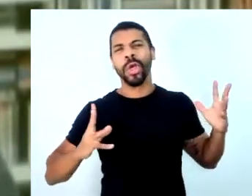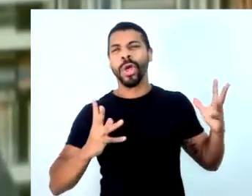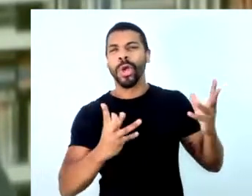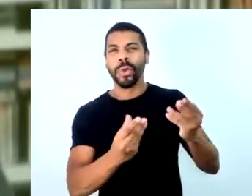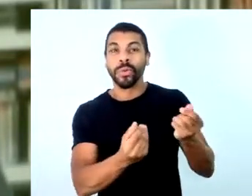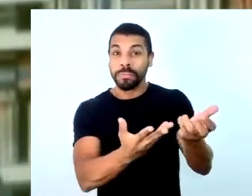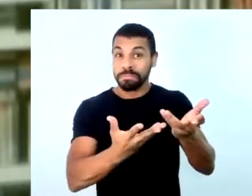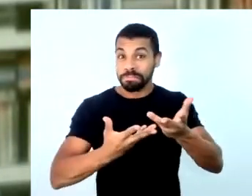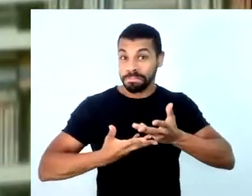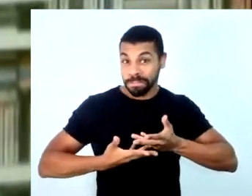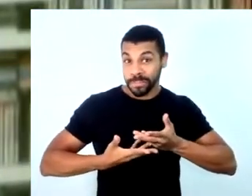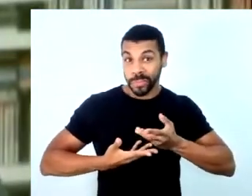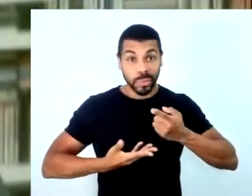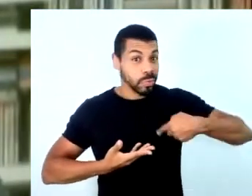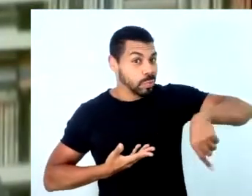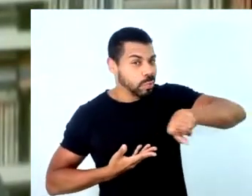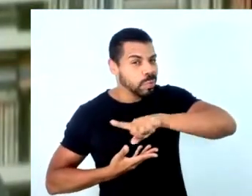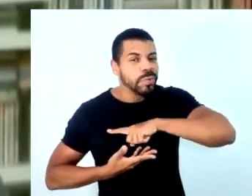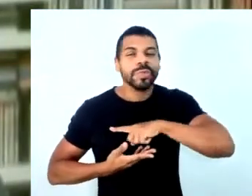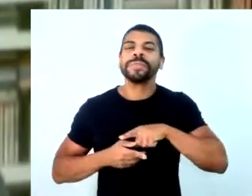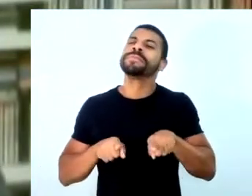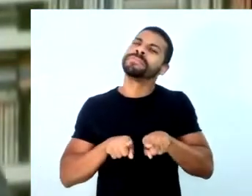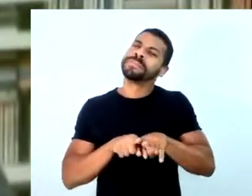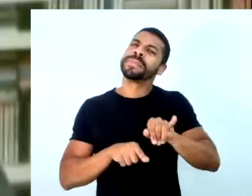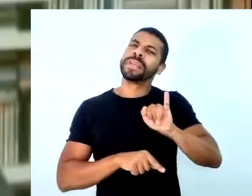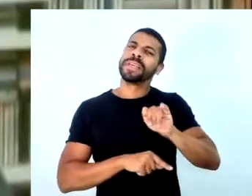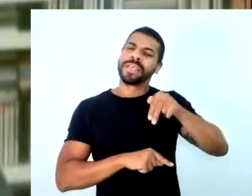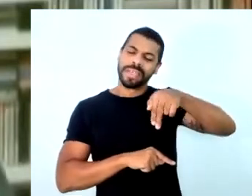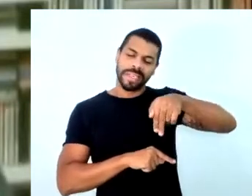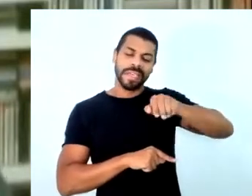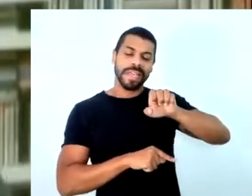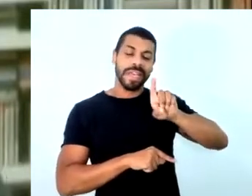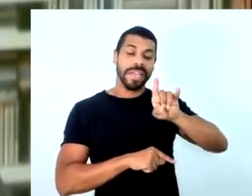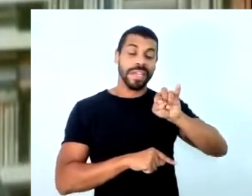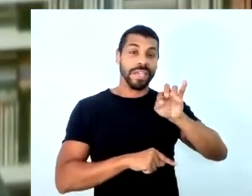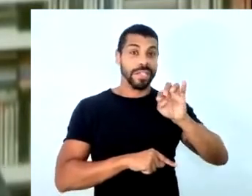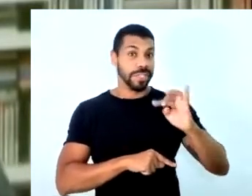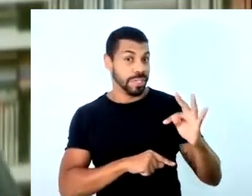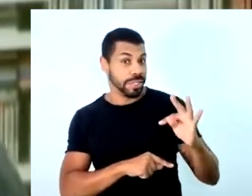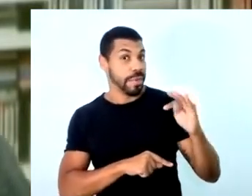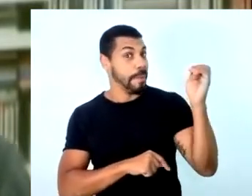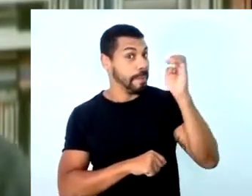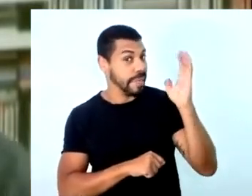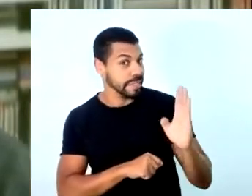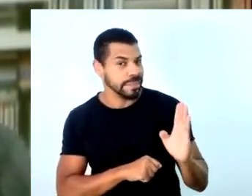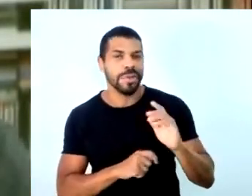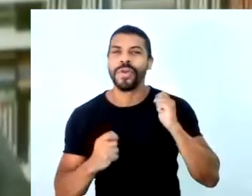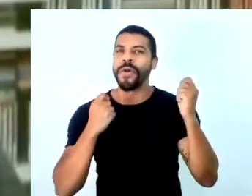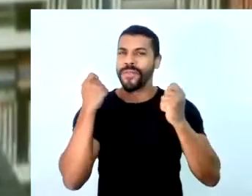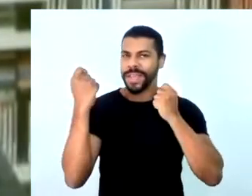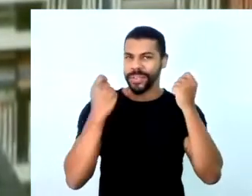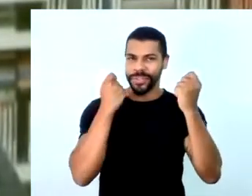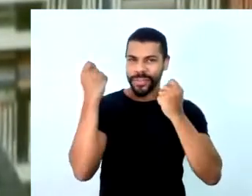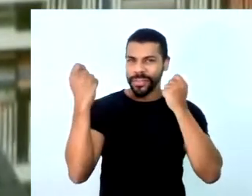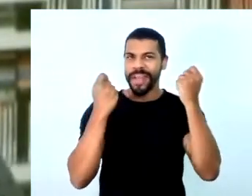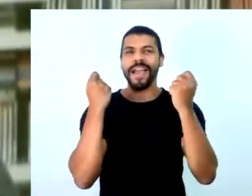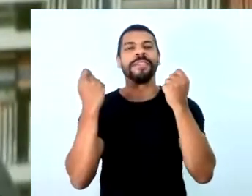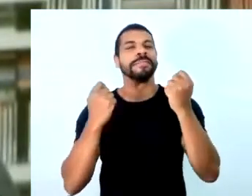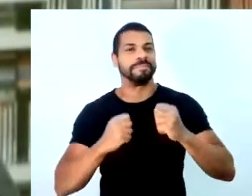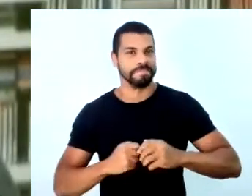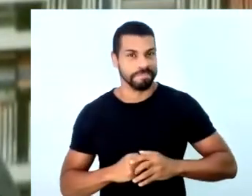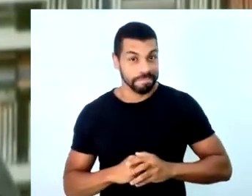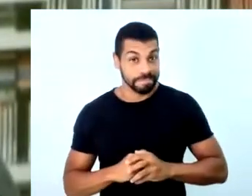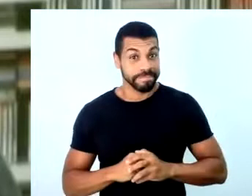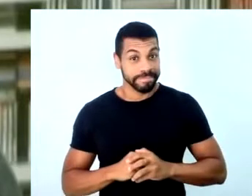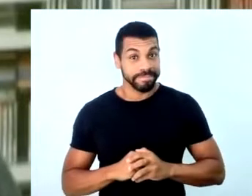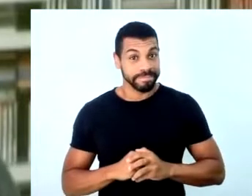a mais um encontro. A gente como convidado, o Inédit, a Bárbara já falou do nosso festival. A